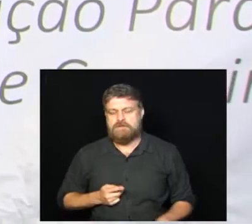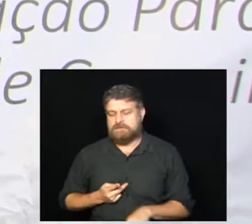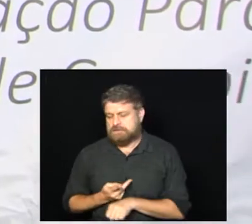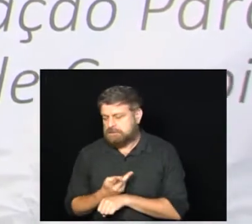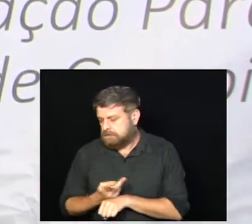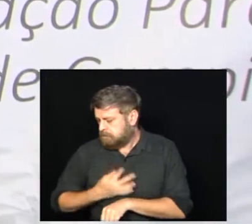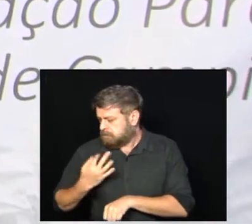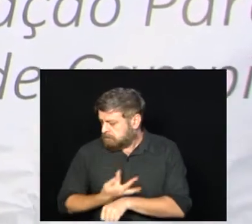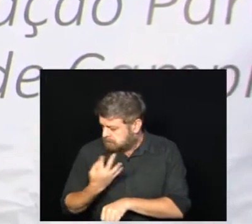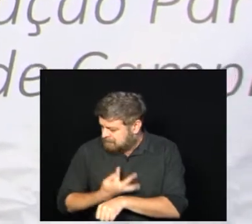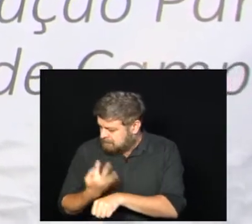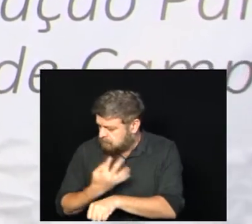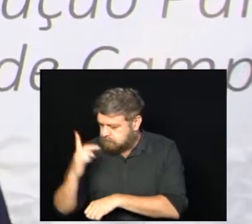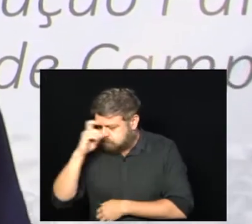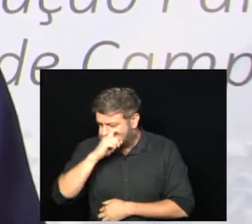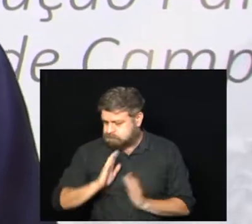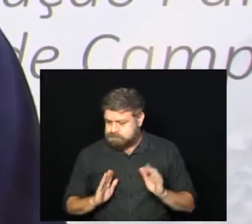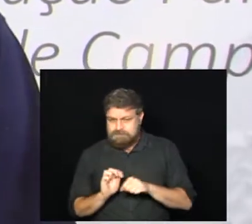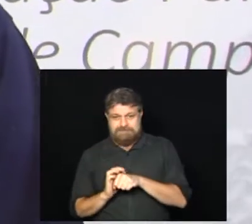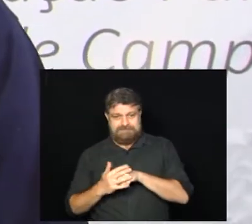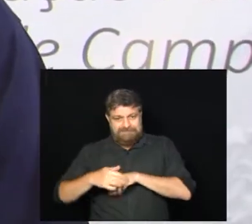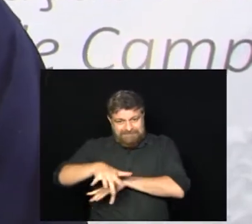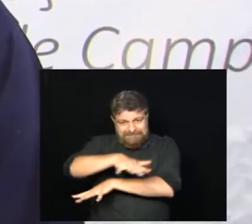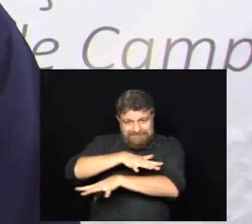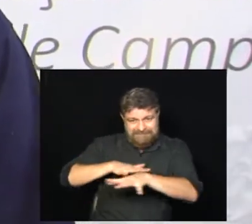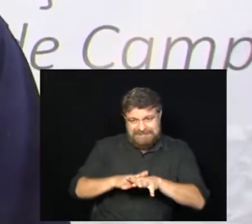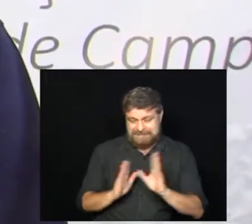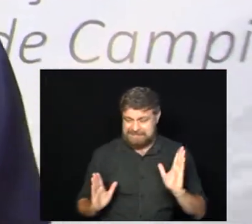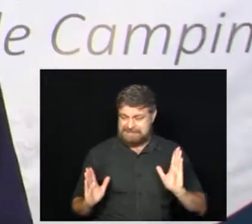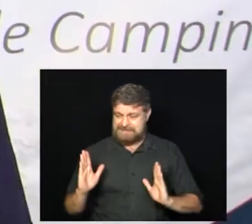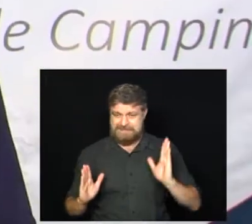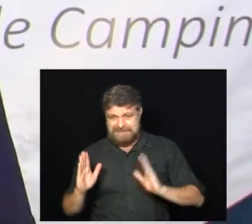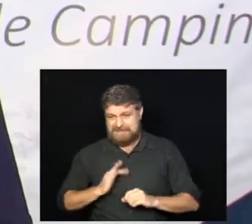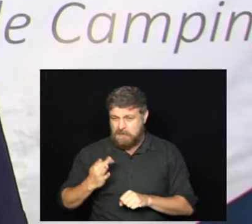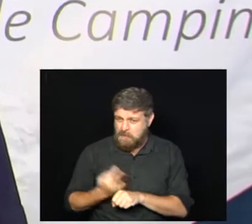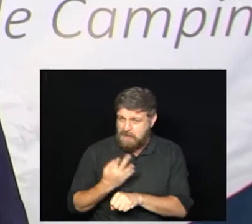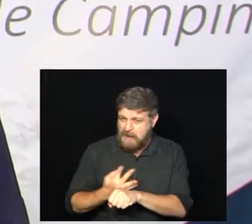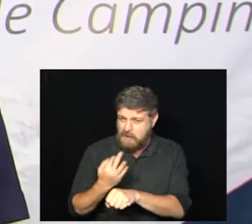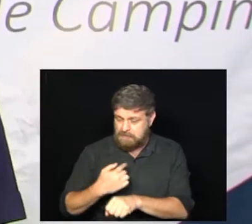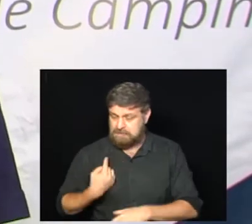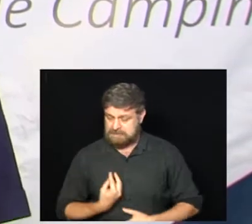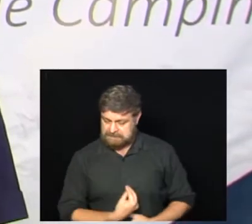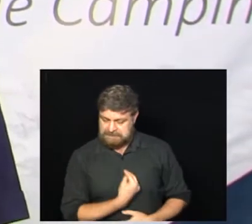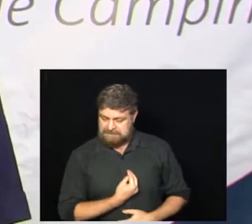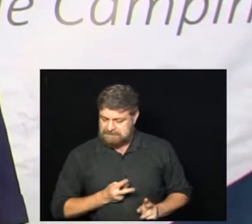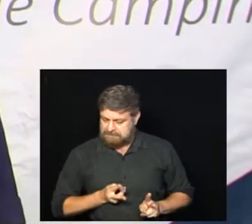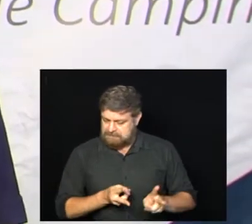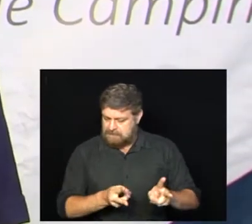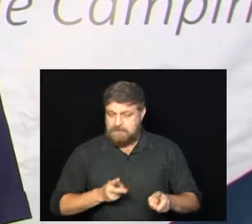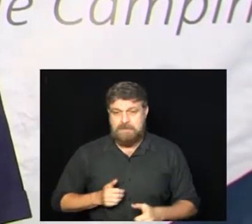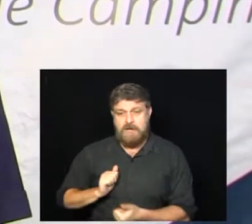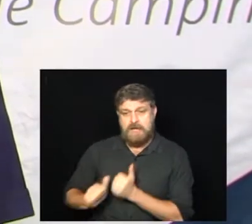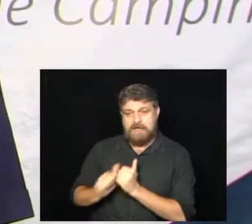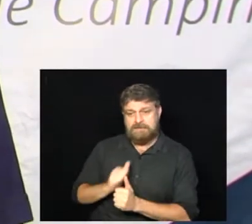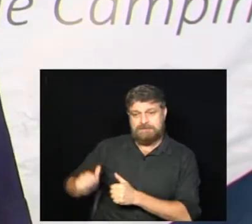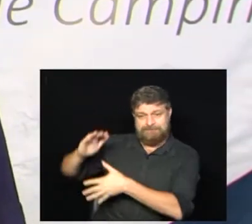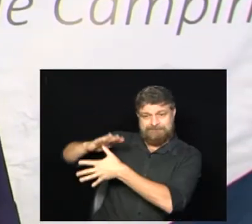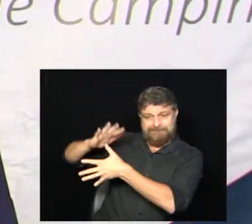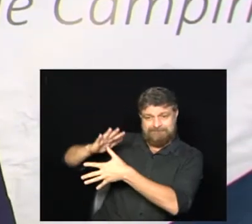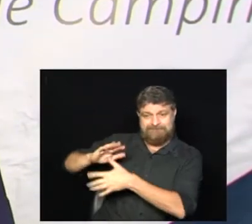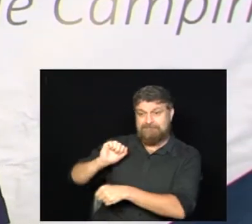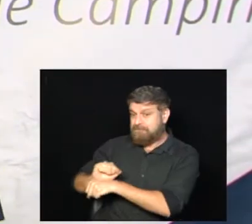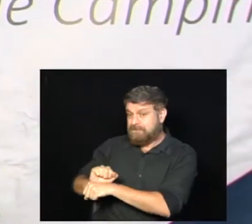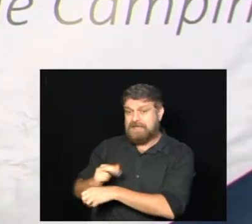difícil, né? Vivemos a pandemia dentro desse ciclo, né? A luta pela sobrevivência, e o esporte do alto rendimento não pôde parar,